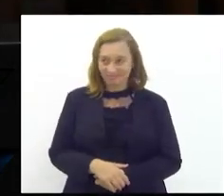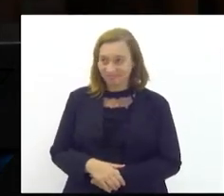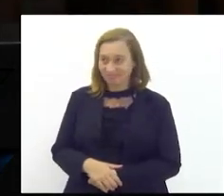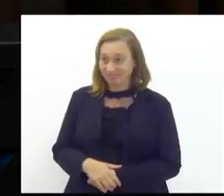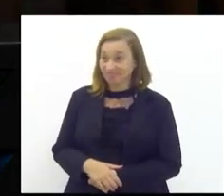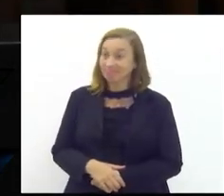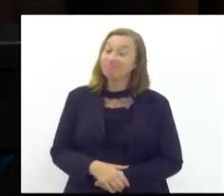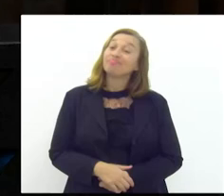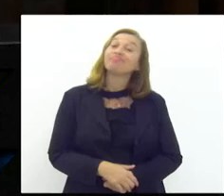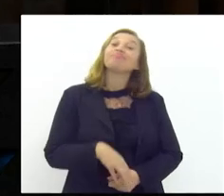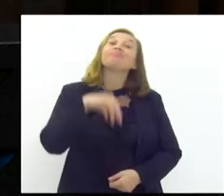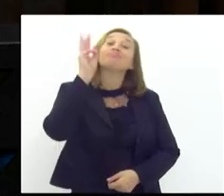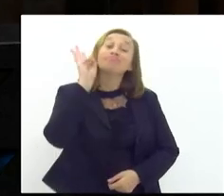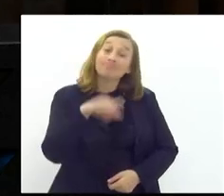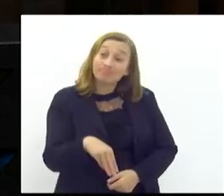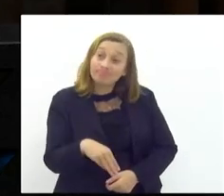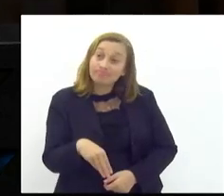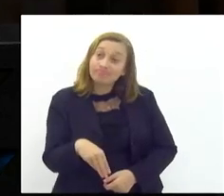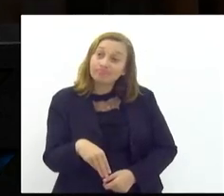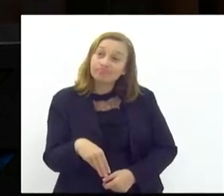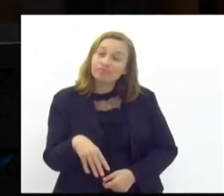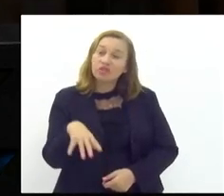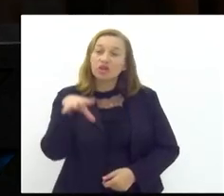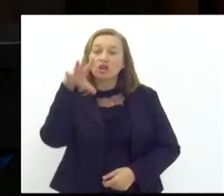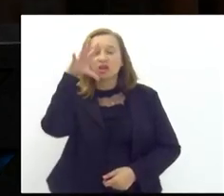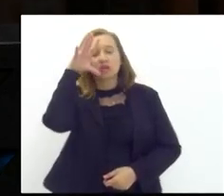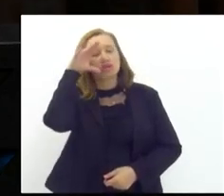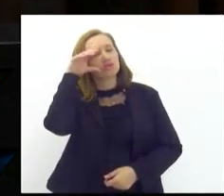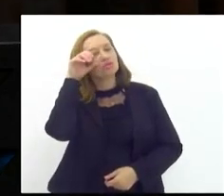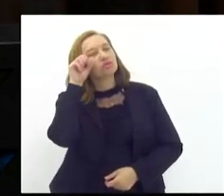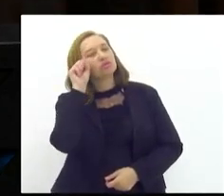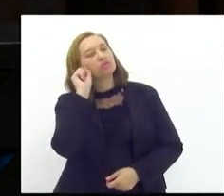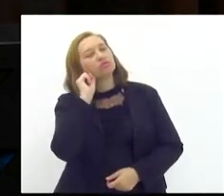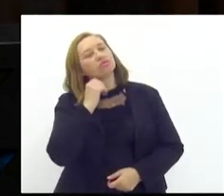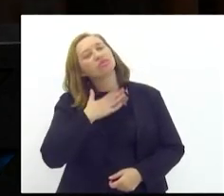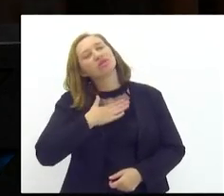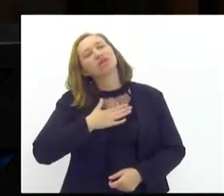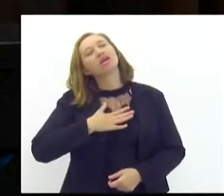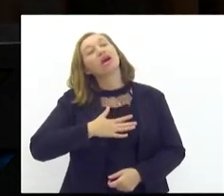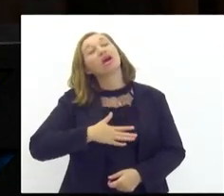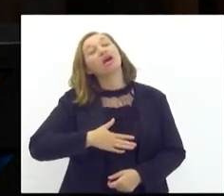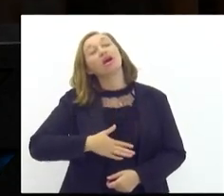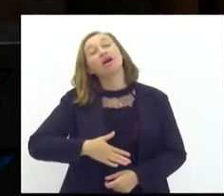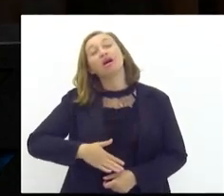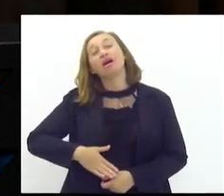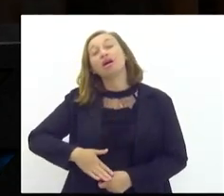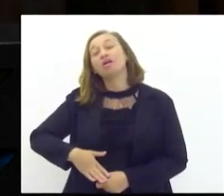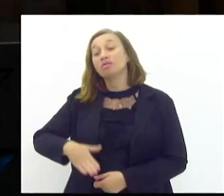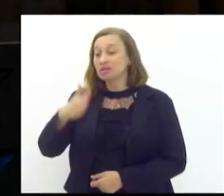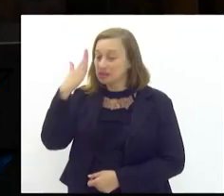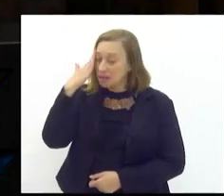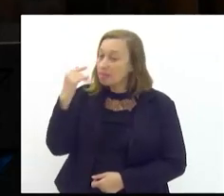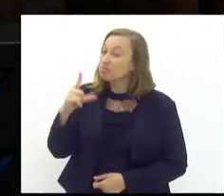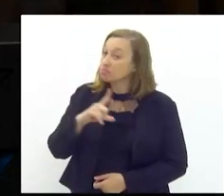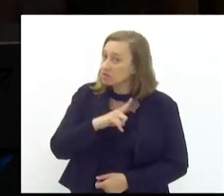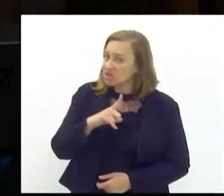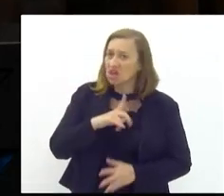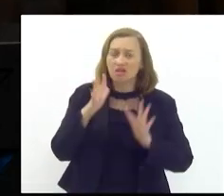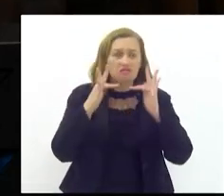quem é que deita com a sua cabeça confortável sabendo que tem famílias